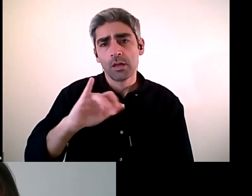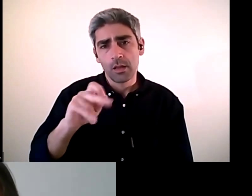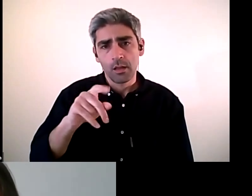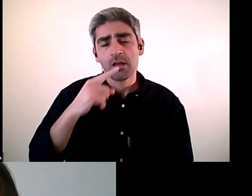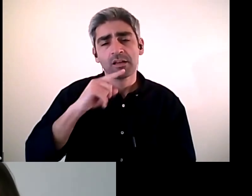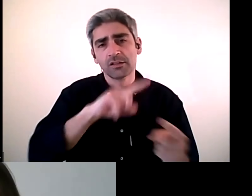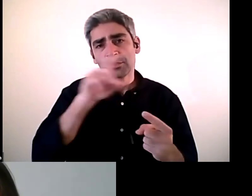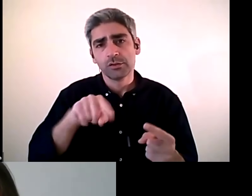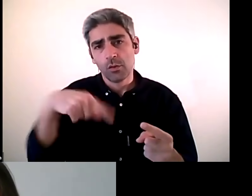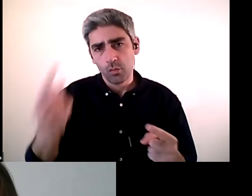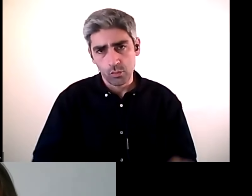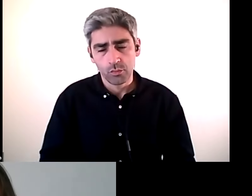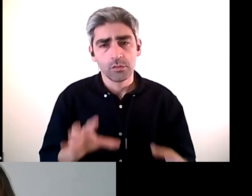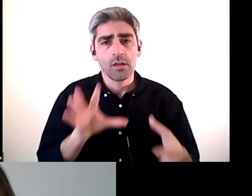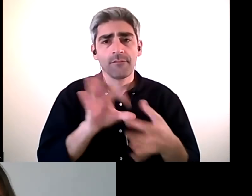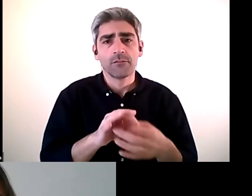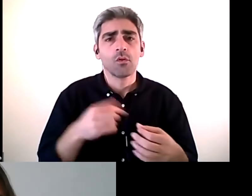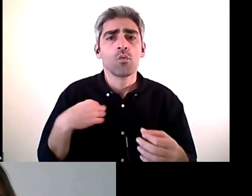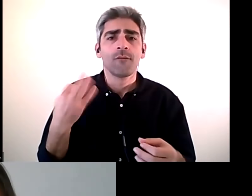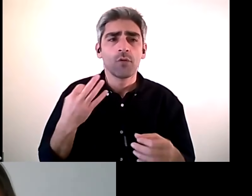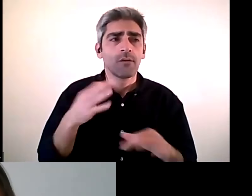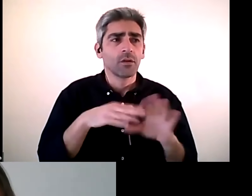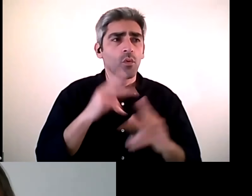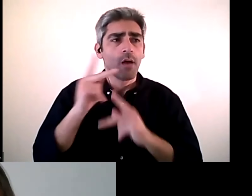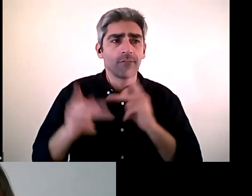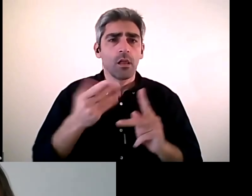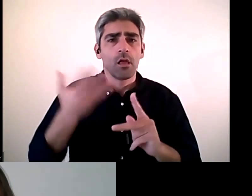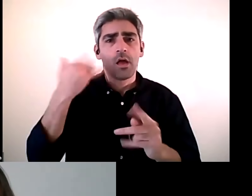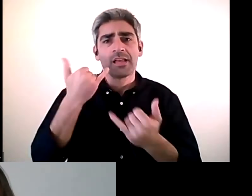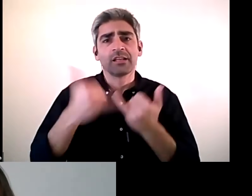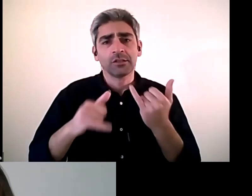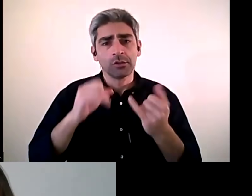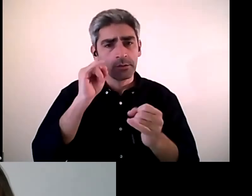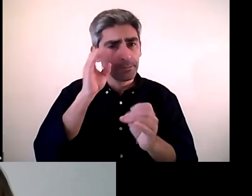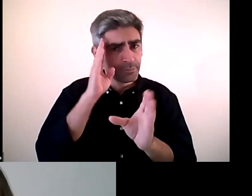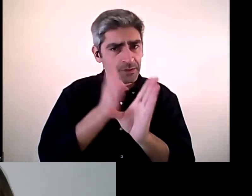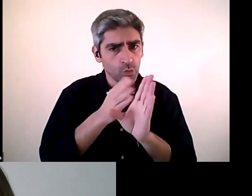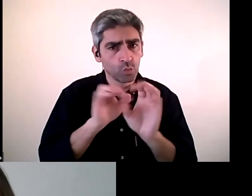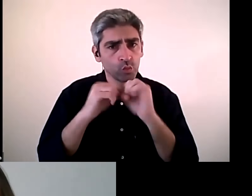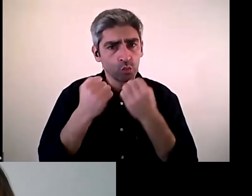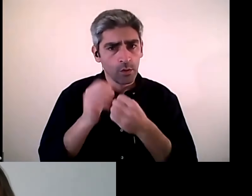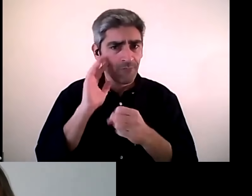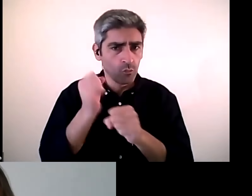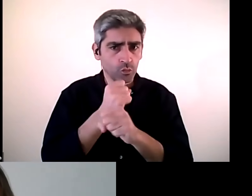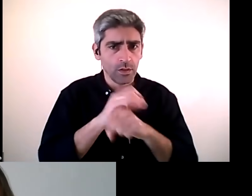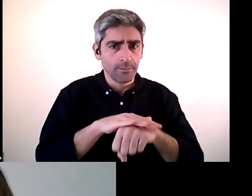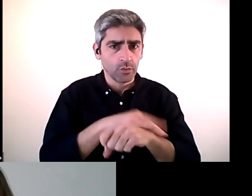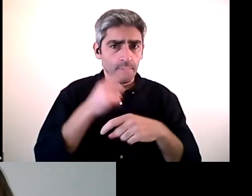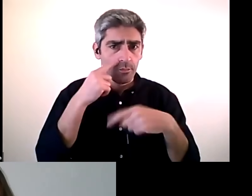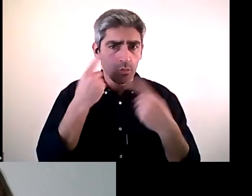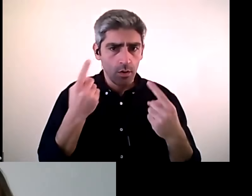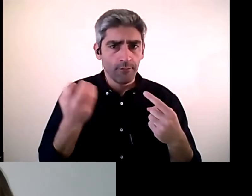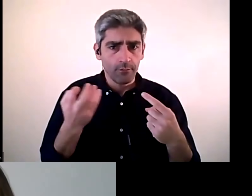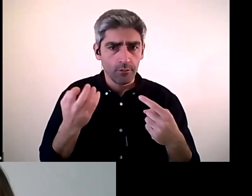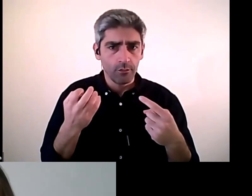questão que tem a ver com: foi efetuada uma avaliação dos riscos psicossociais aos funcionários da administração